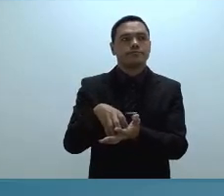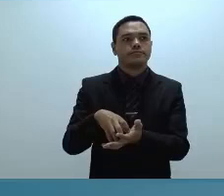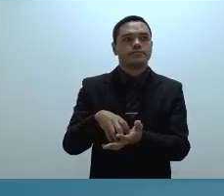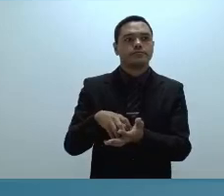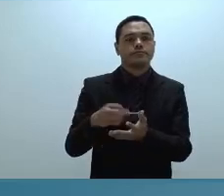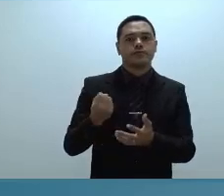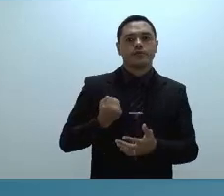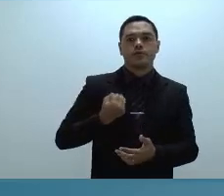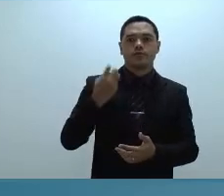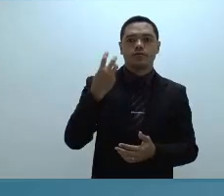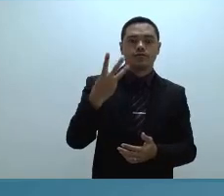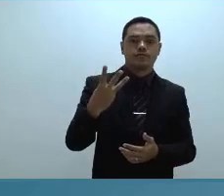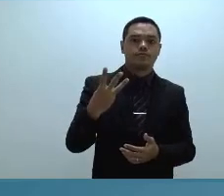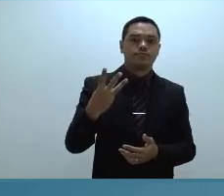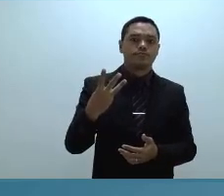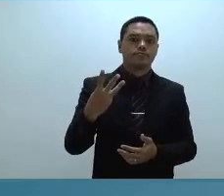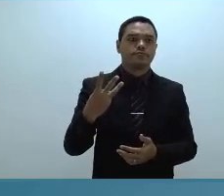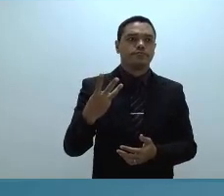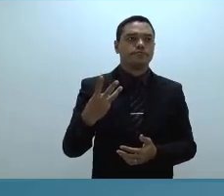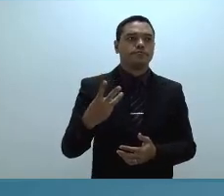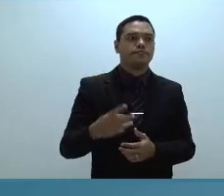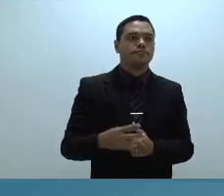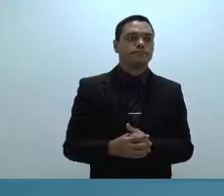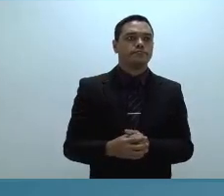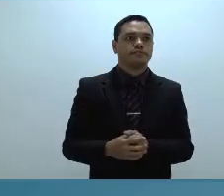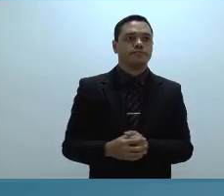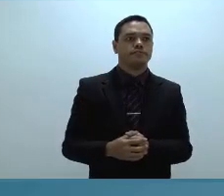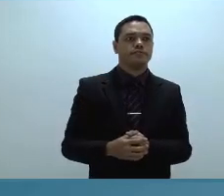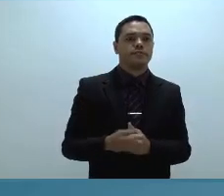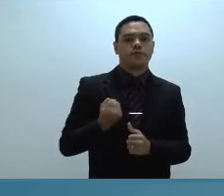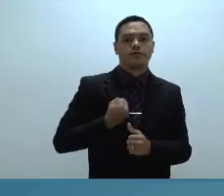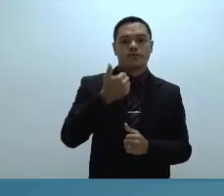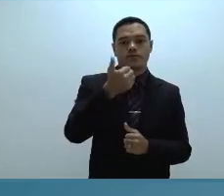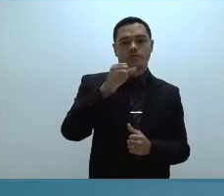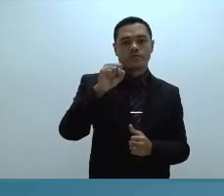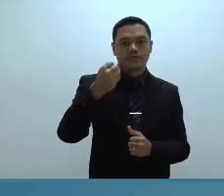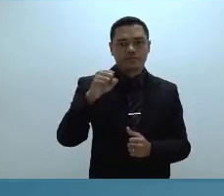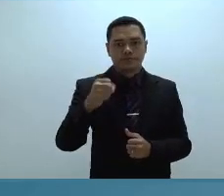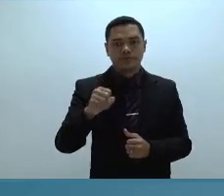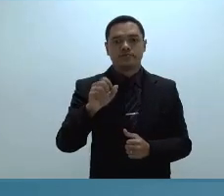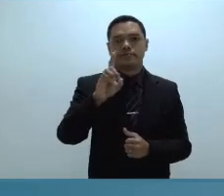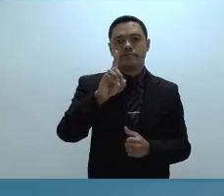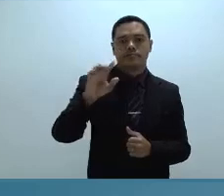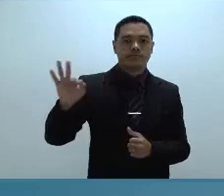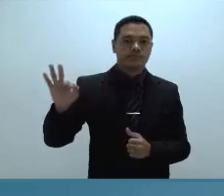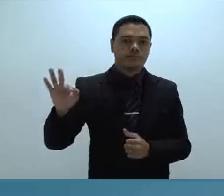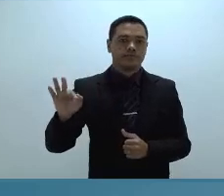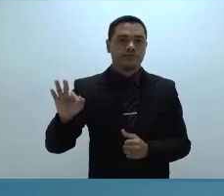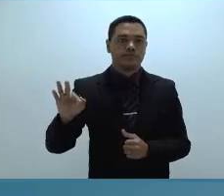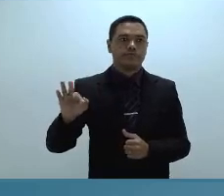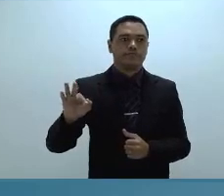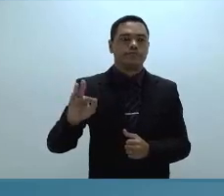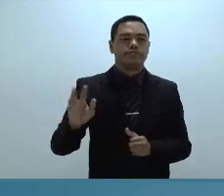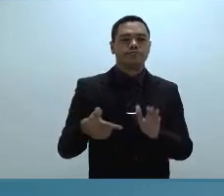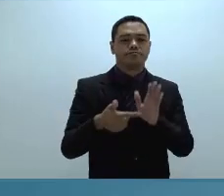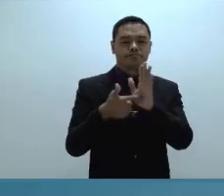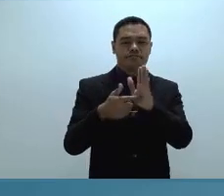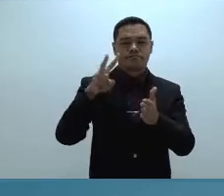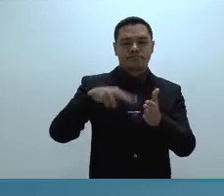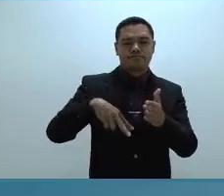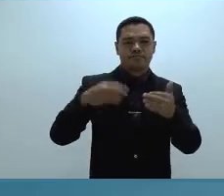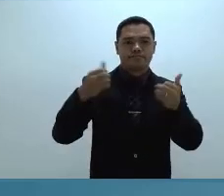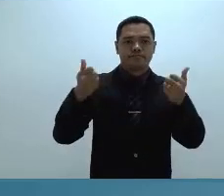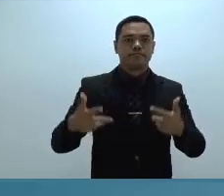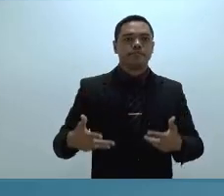da emenda do conflito de competência número 38.405-DF, que peço venha novamente para transcrever.